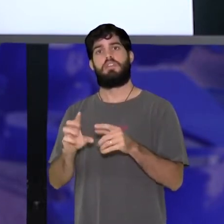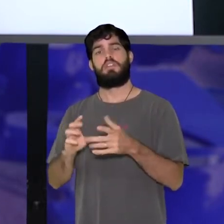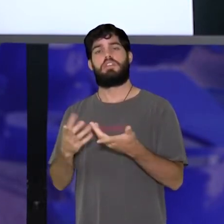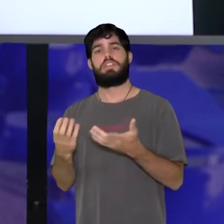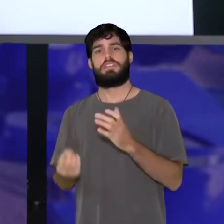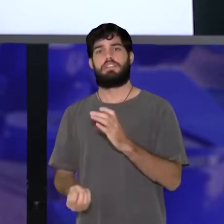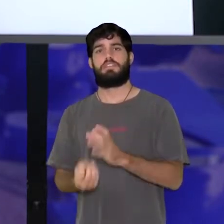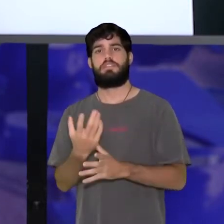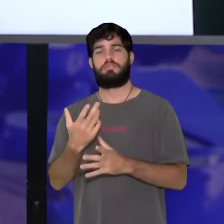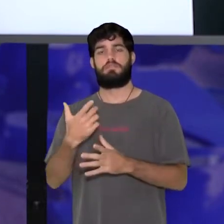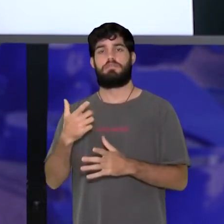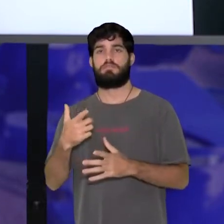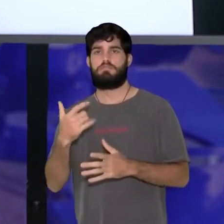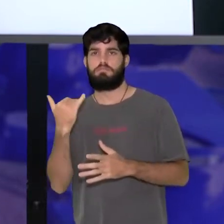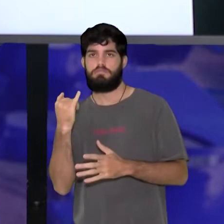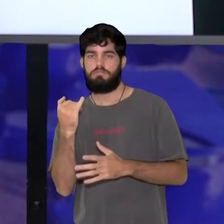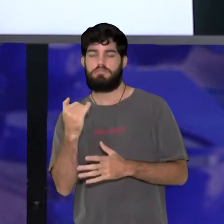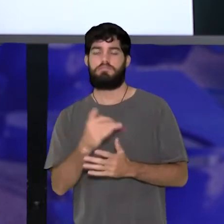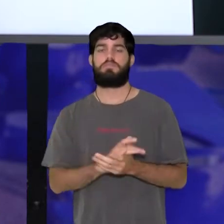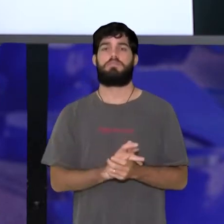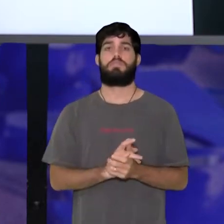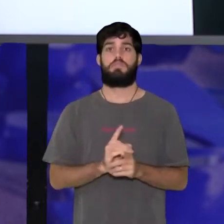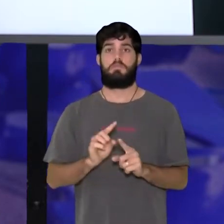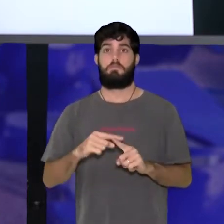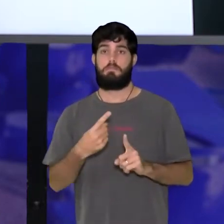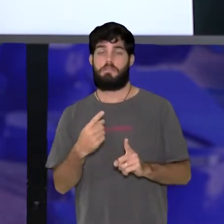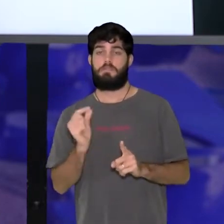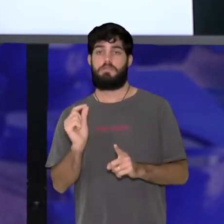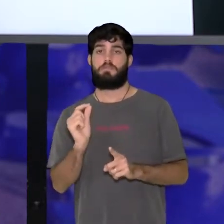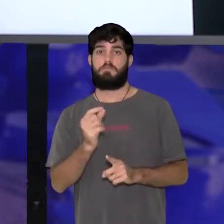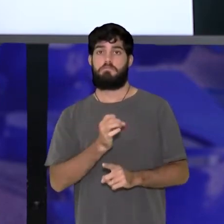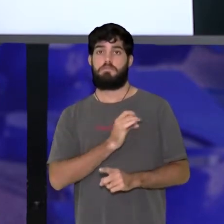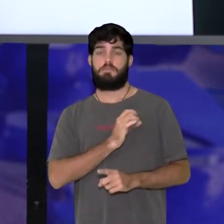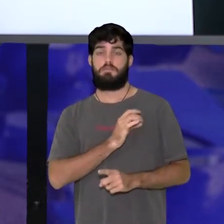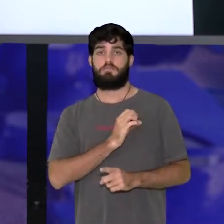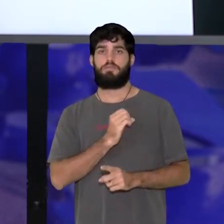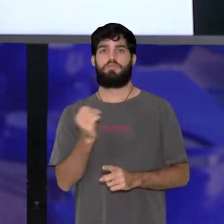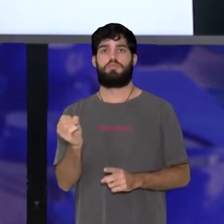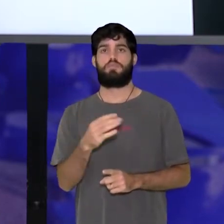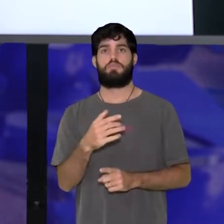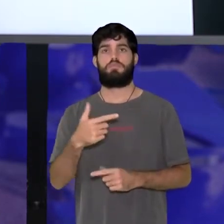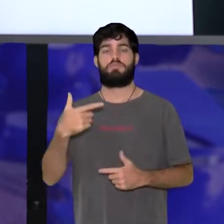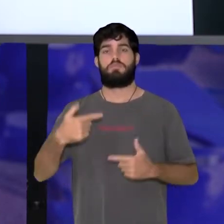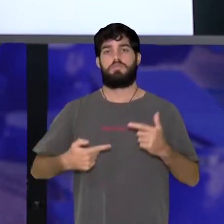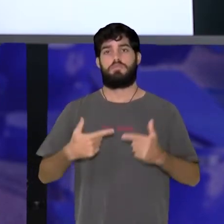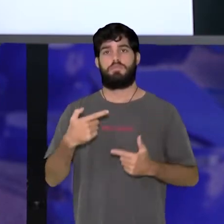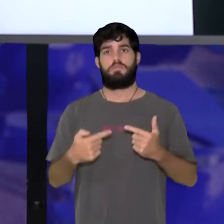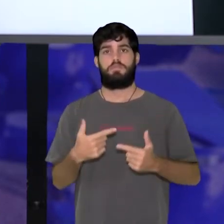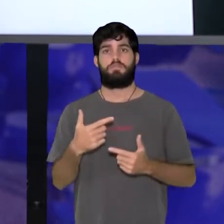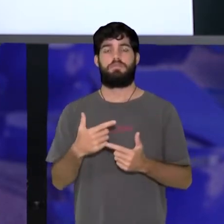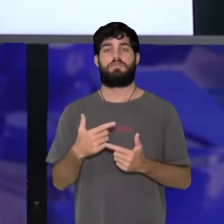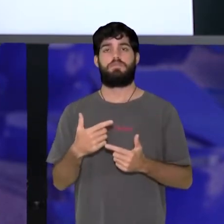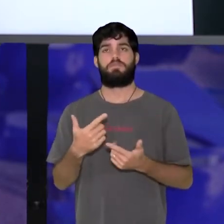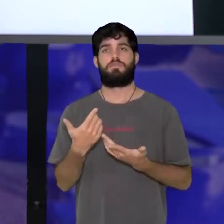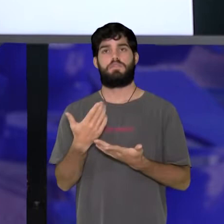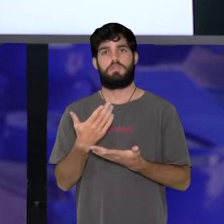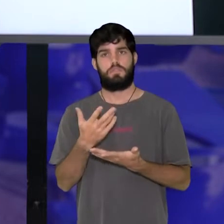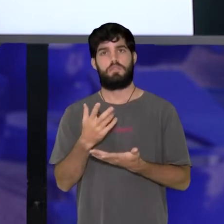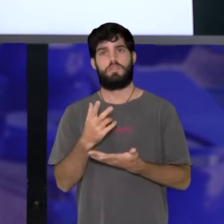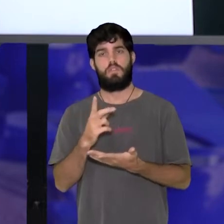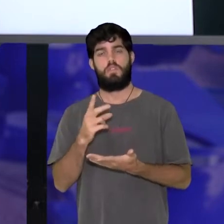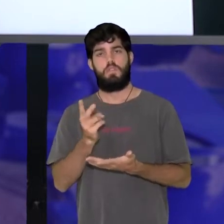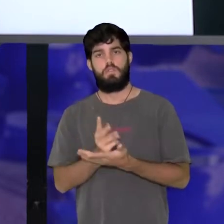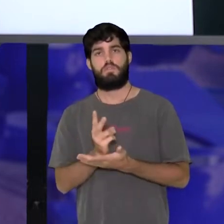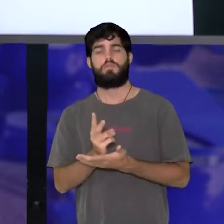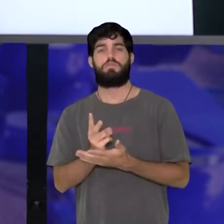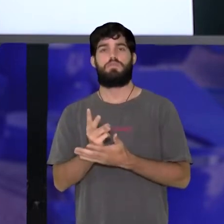Estados Unidos. Só que esse medo de uma nova guerra terminou se tornando algo real. E, de